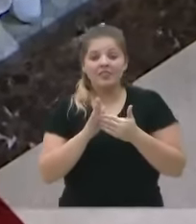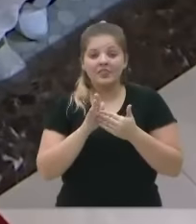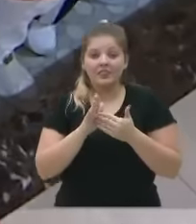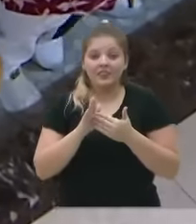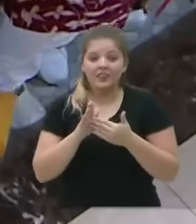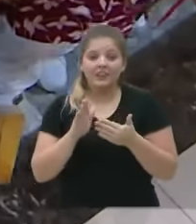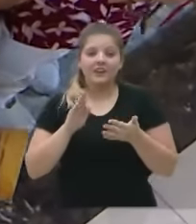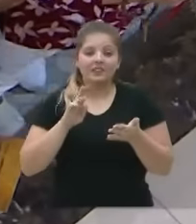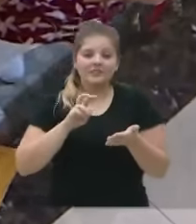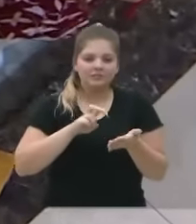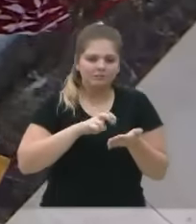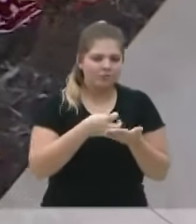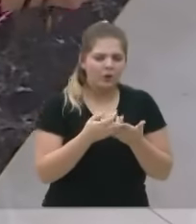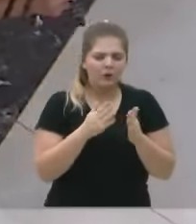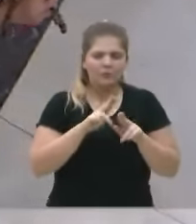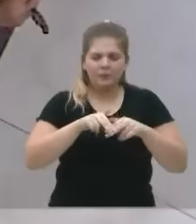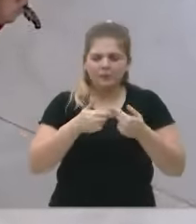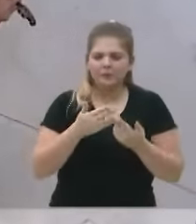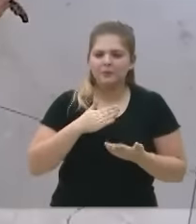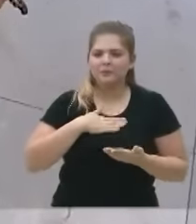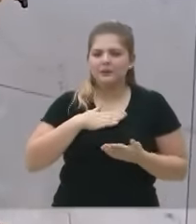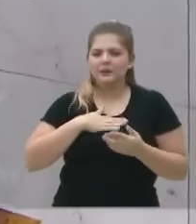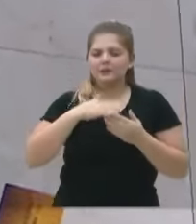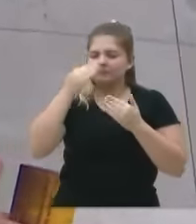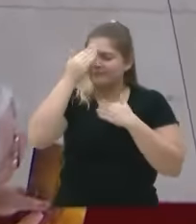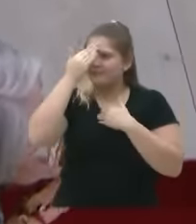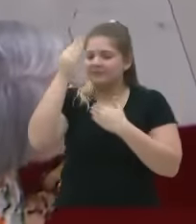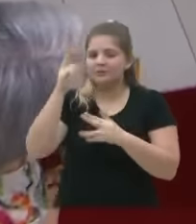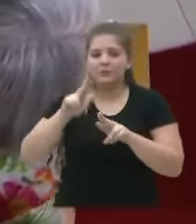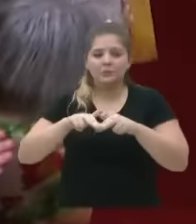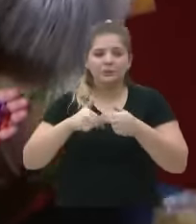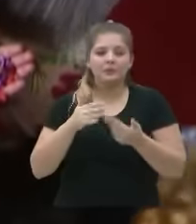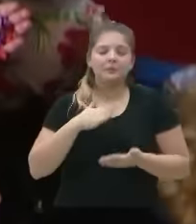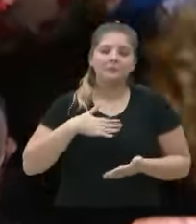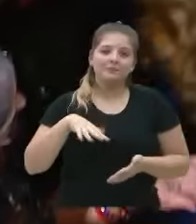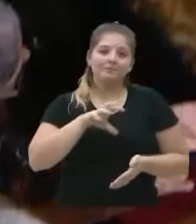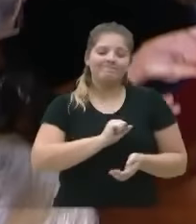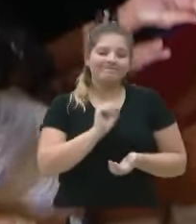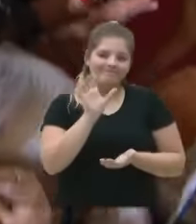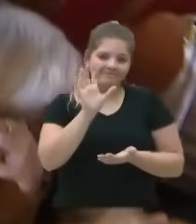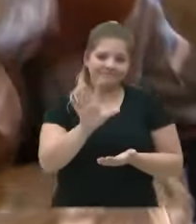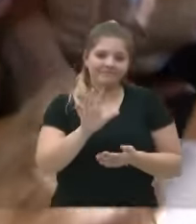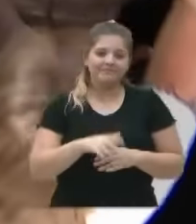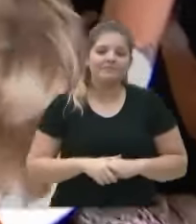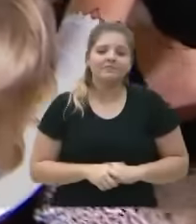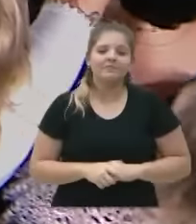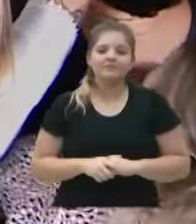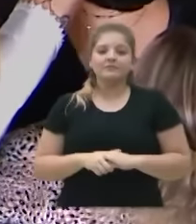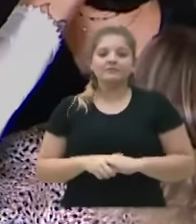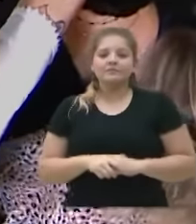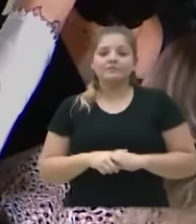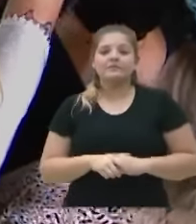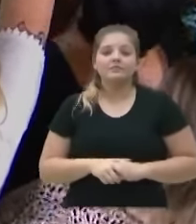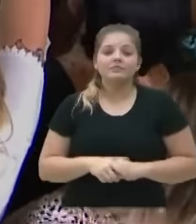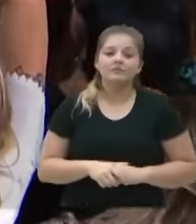mim. Muito obrigado por me amar assim. Obrigado.